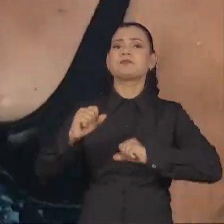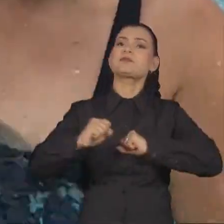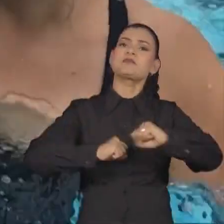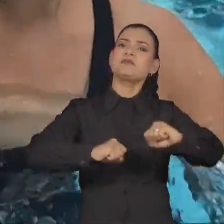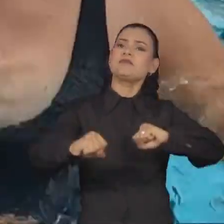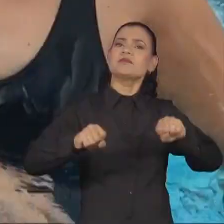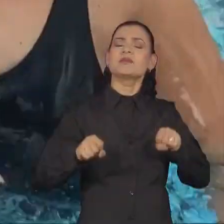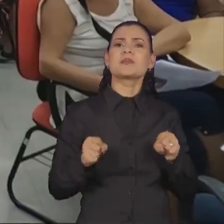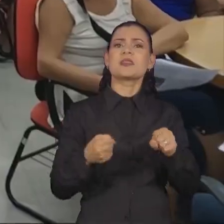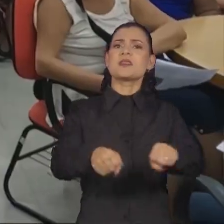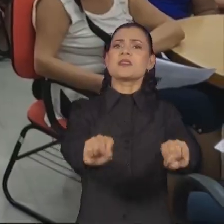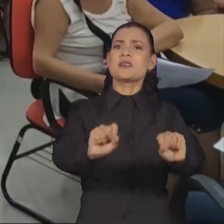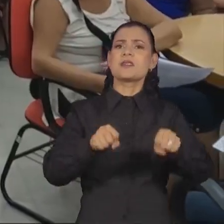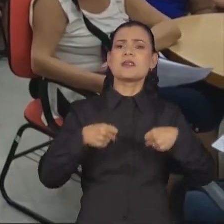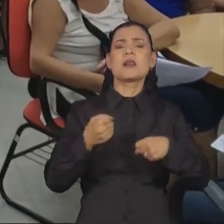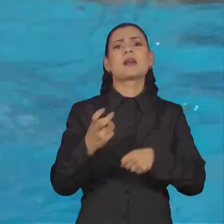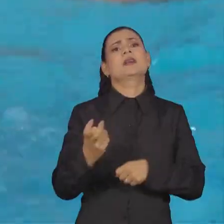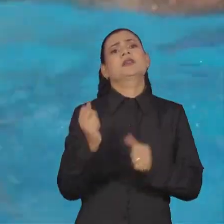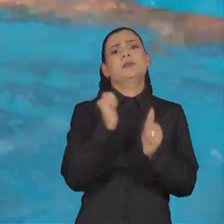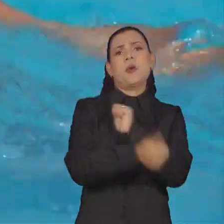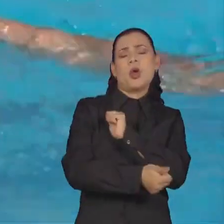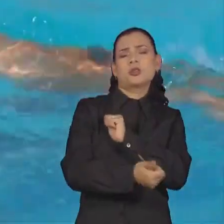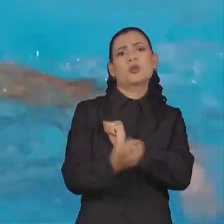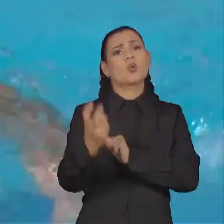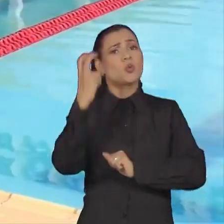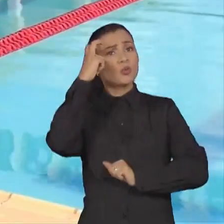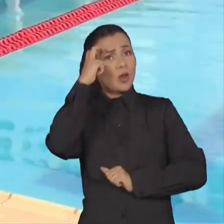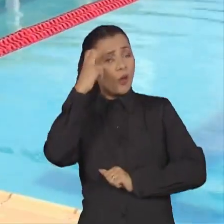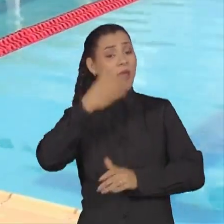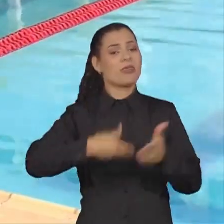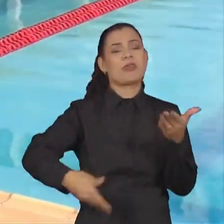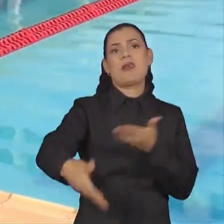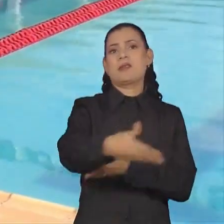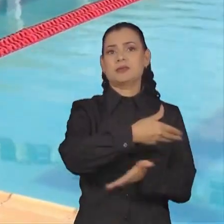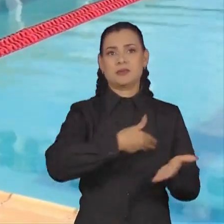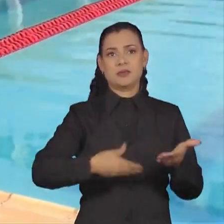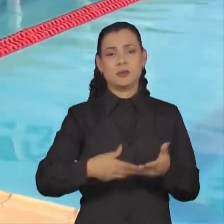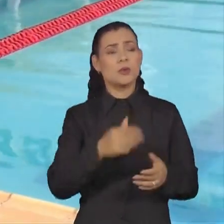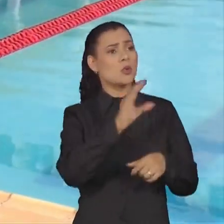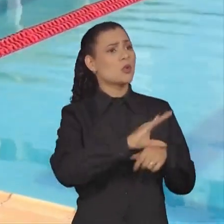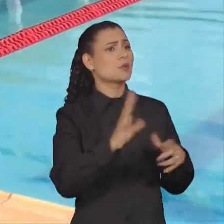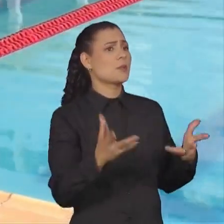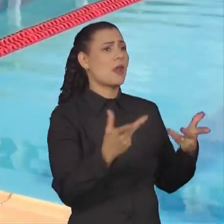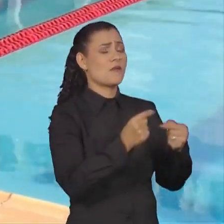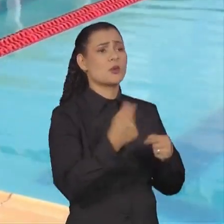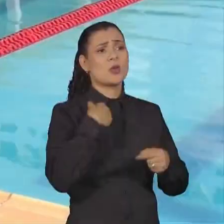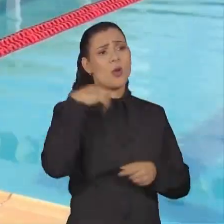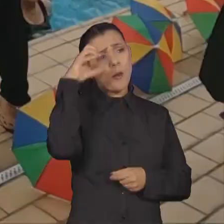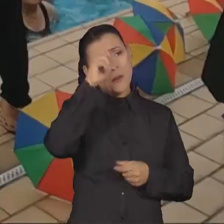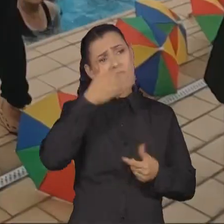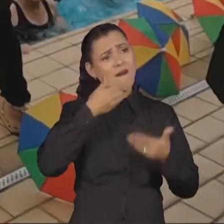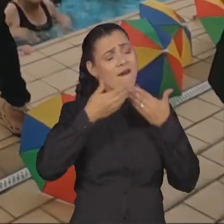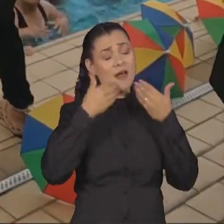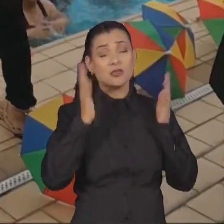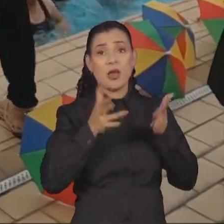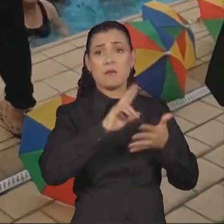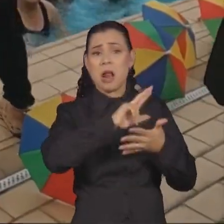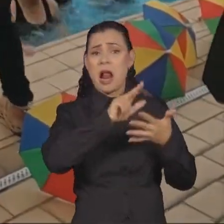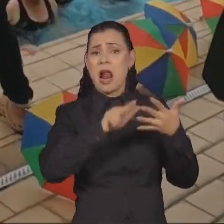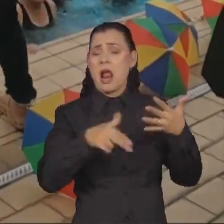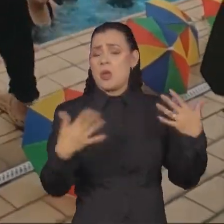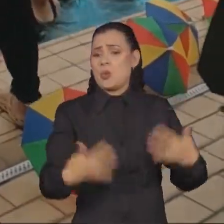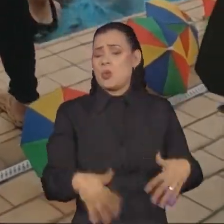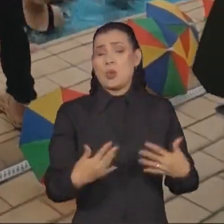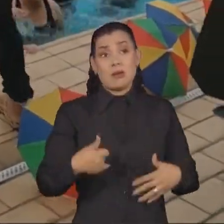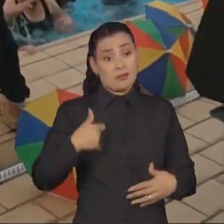atividades esportivas, culturais e interativas. Esse curso é maravilhoso. Eu aprendi coisas que eu nem imaginava, né?